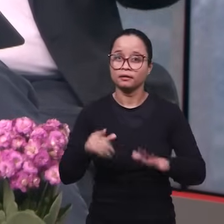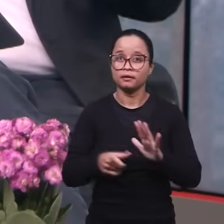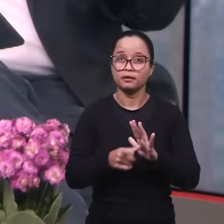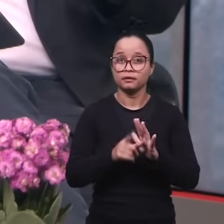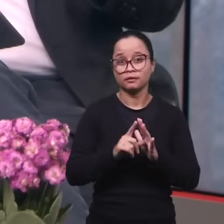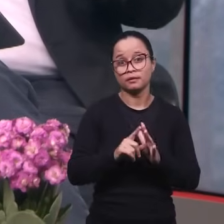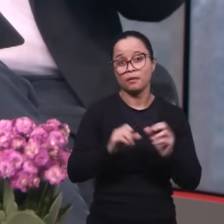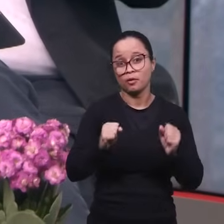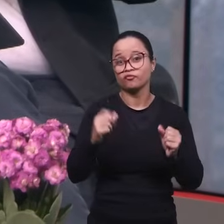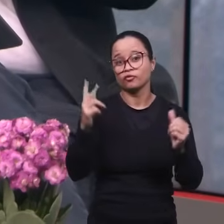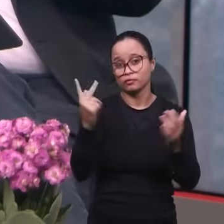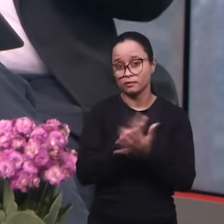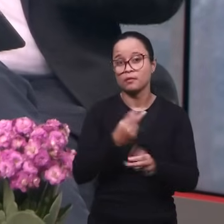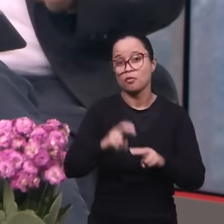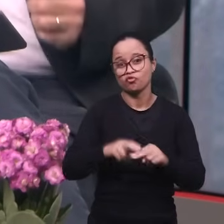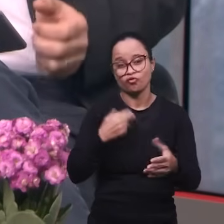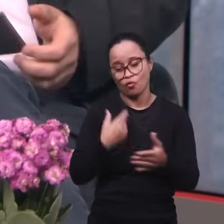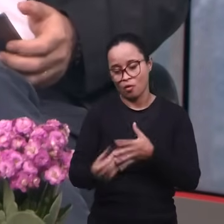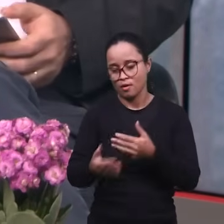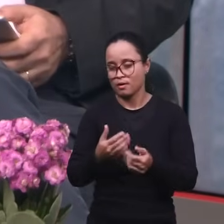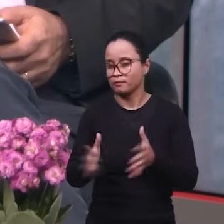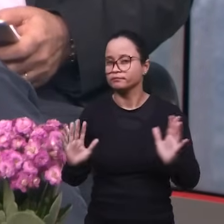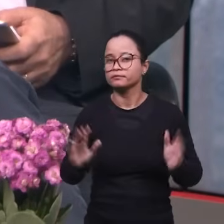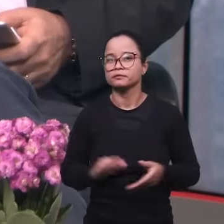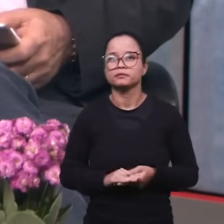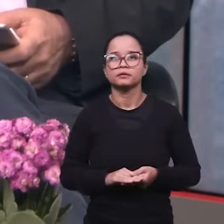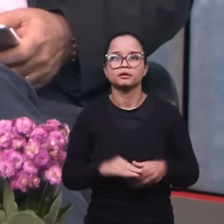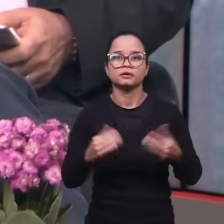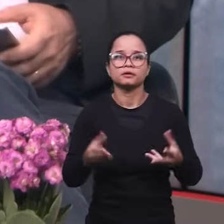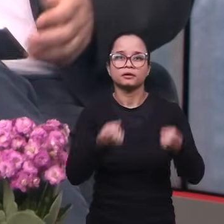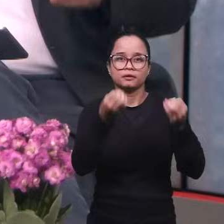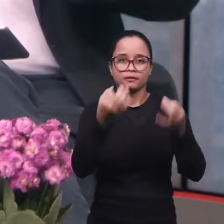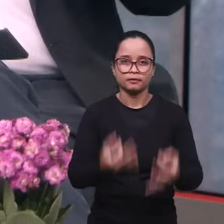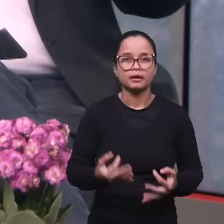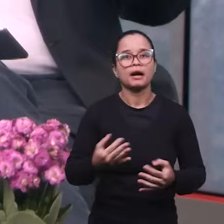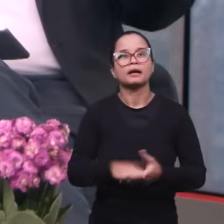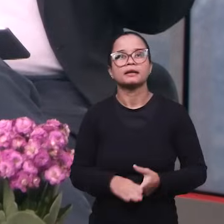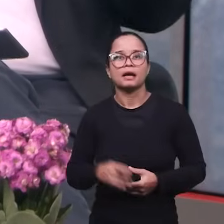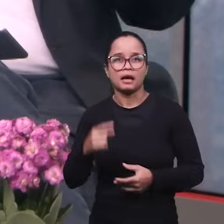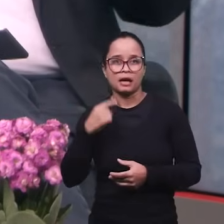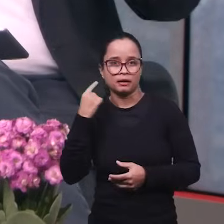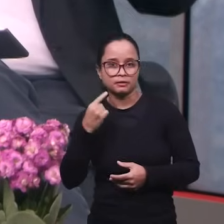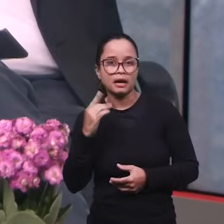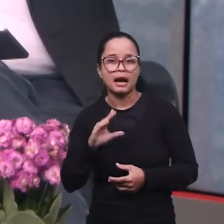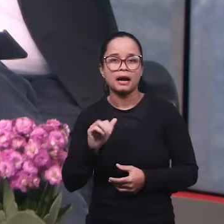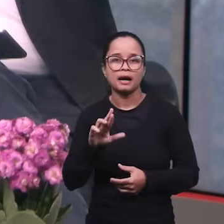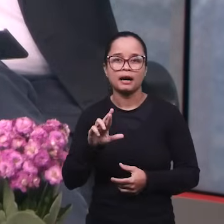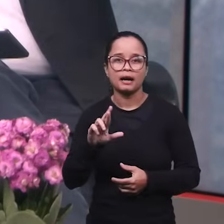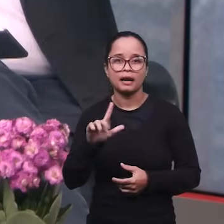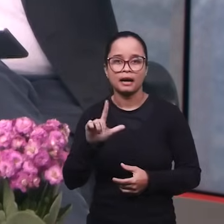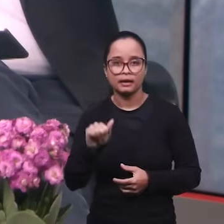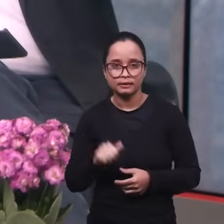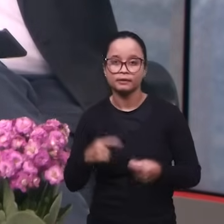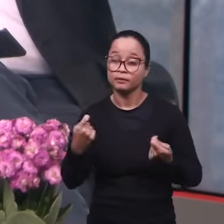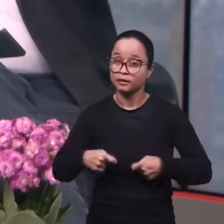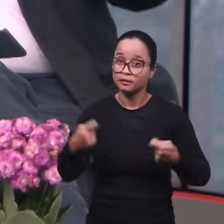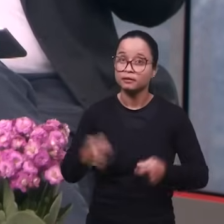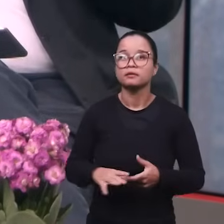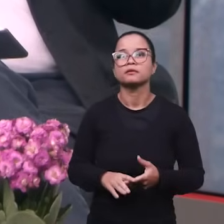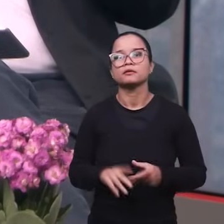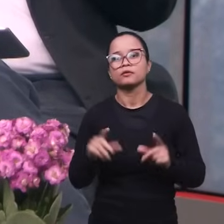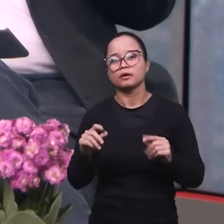por qualquer motivo. E aí a doutora Carla certamente vai abordar essas possibilidades aí em que você precisa de uma